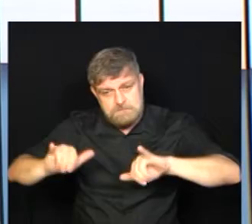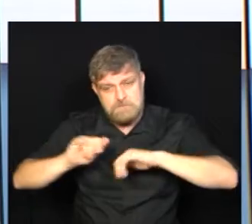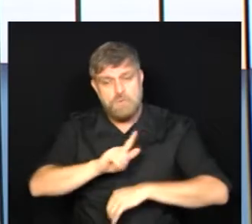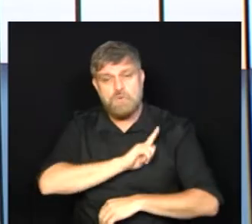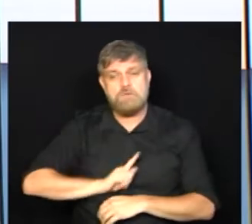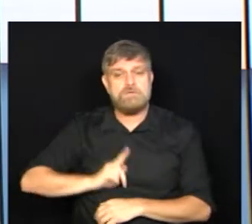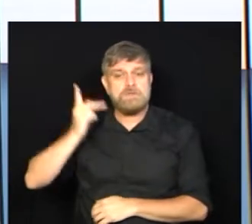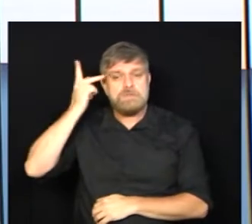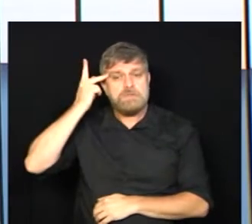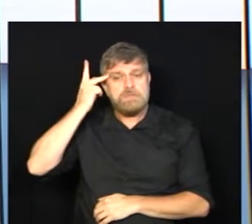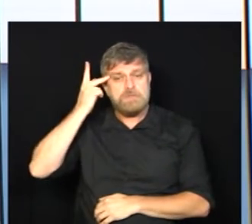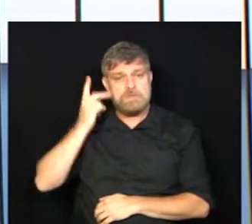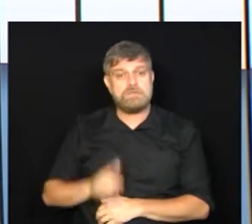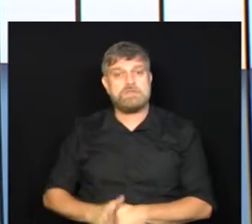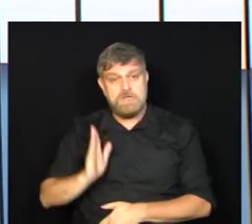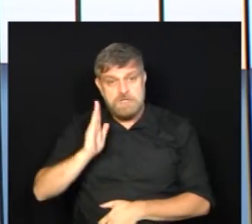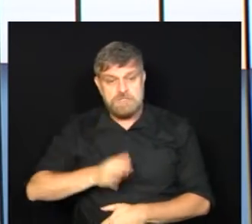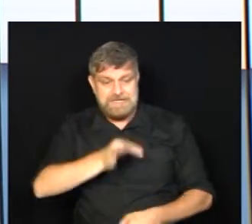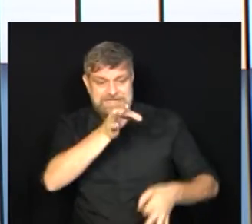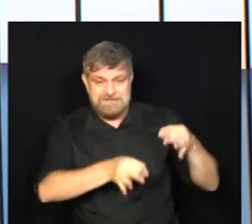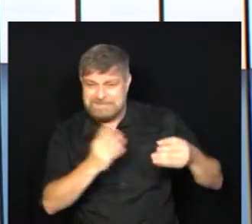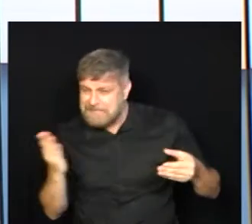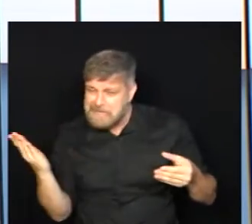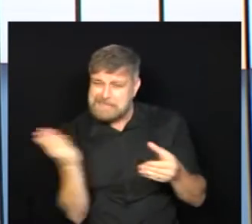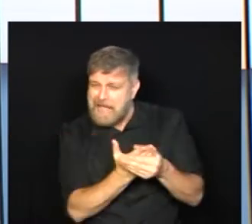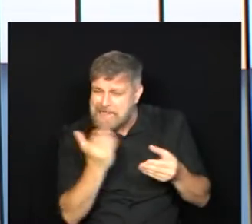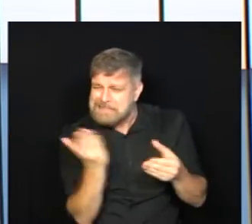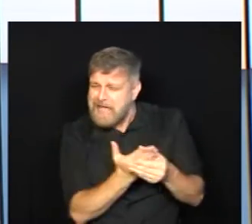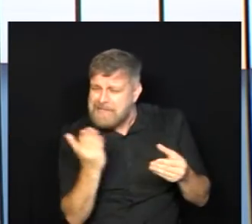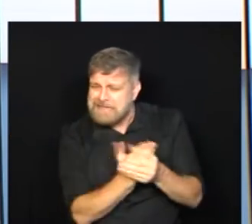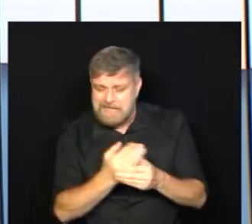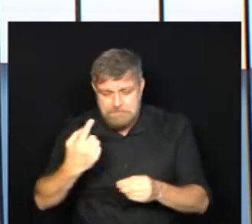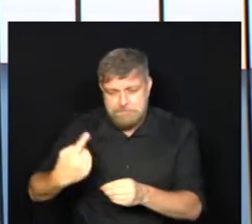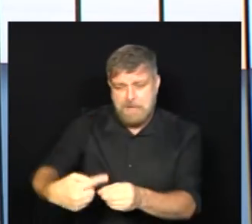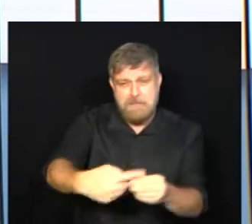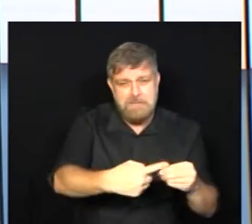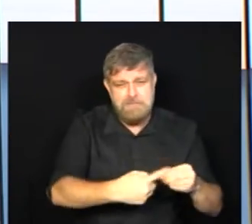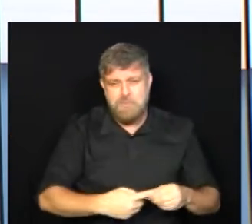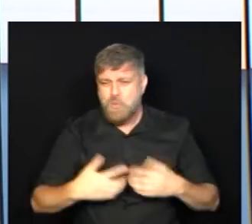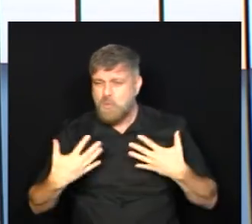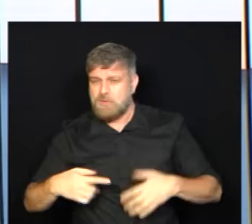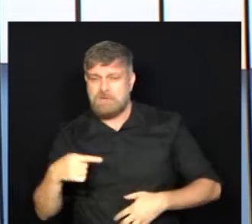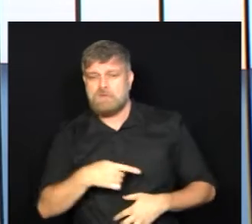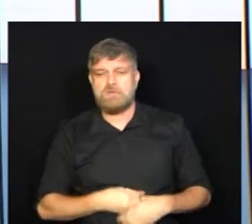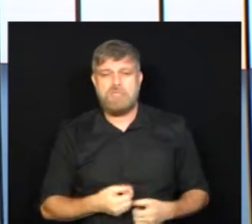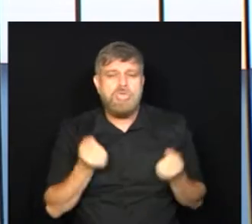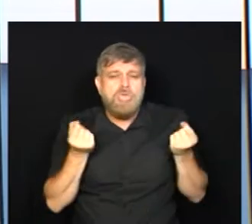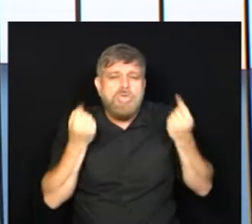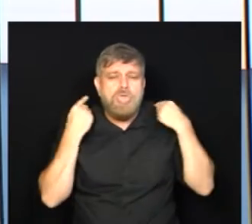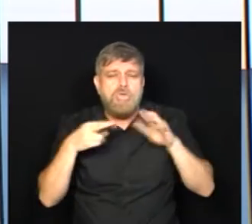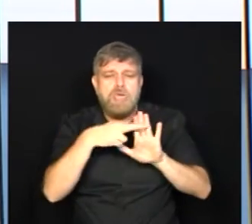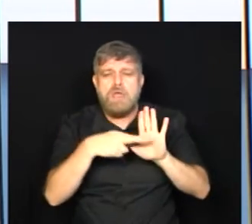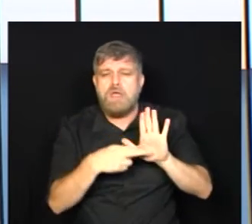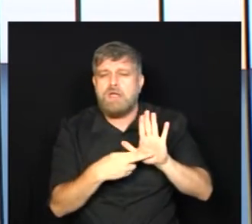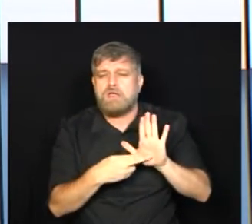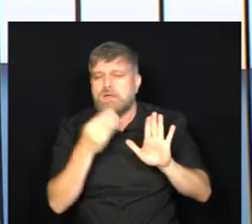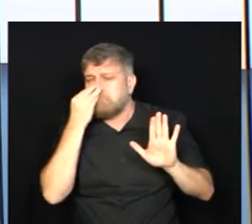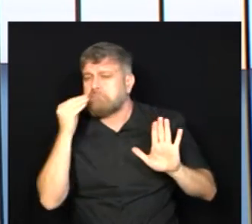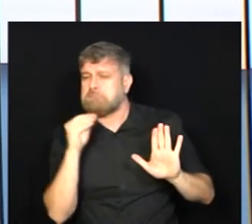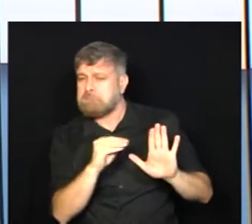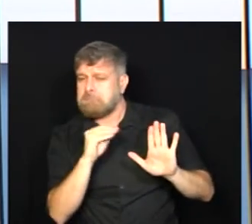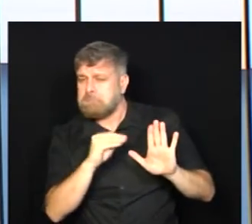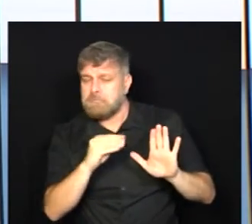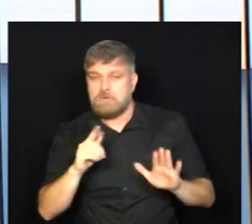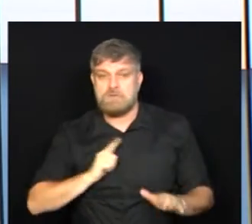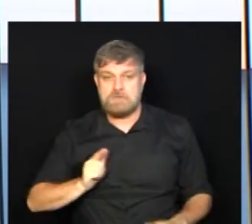que inclusive já entrou na justiça contra vários municípios que descumpriram as regras do Plano São Paulo